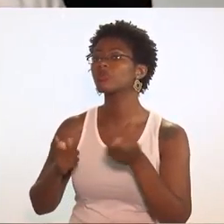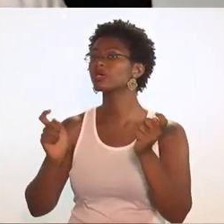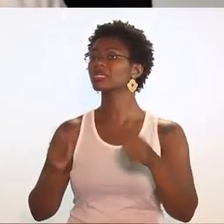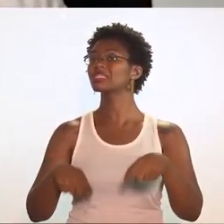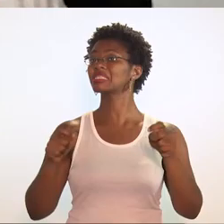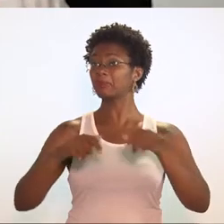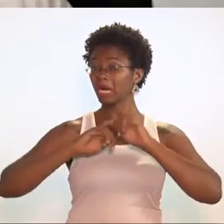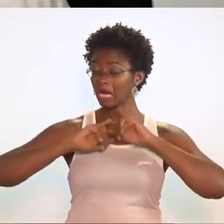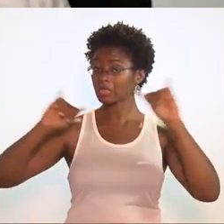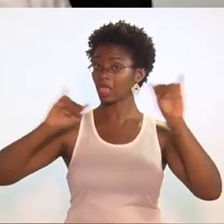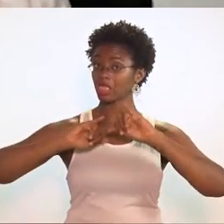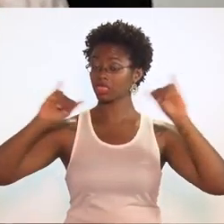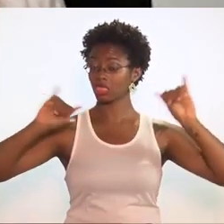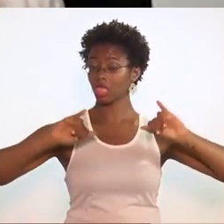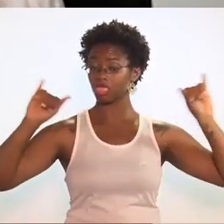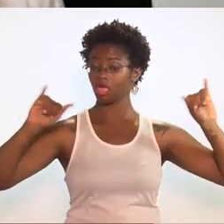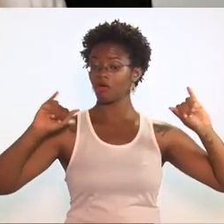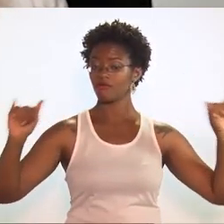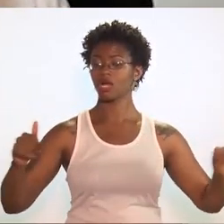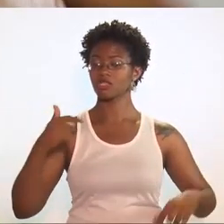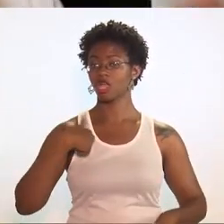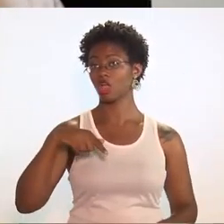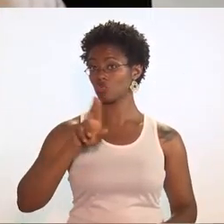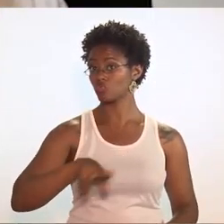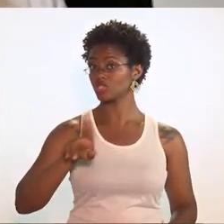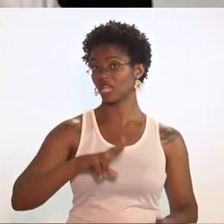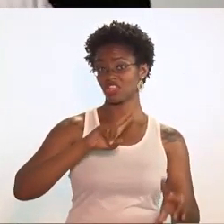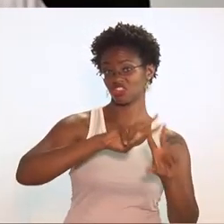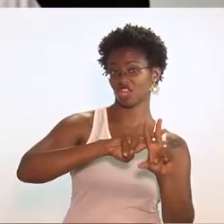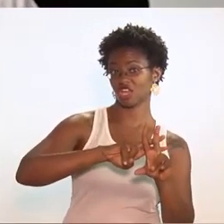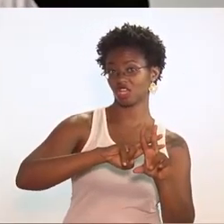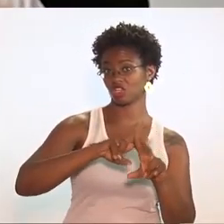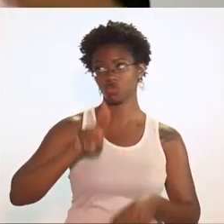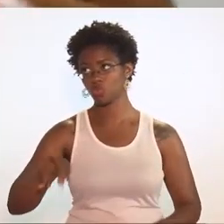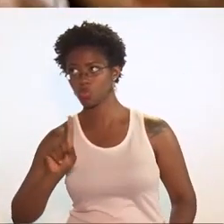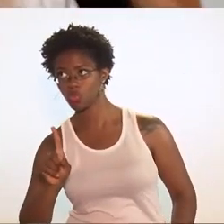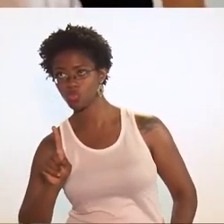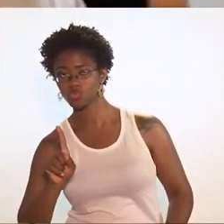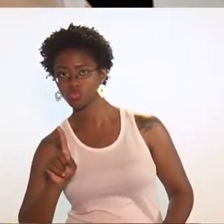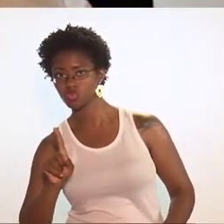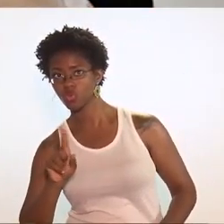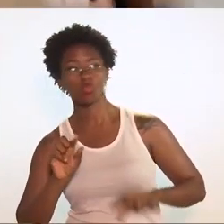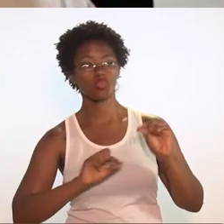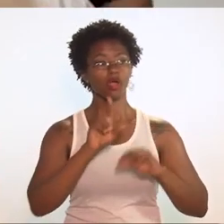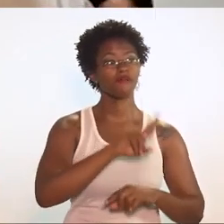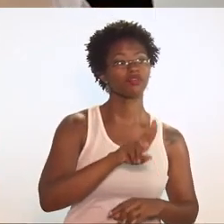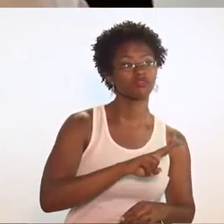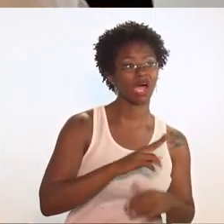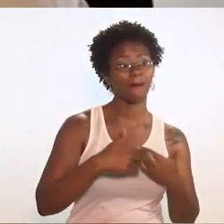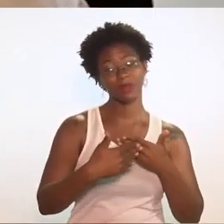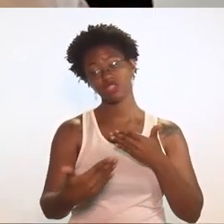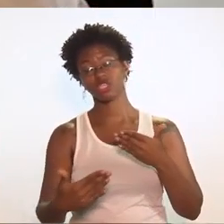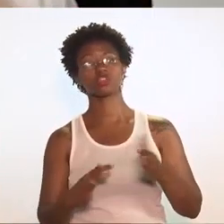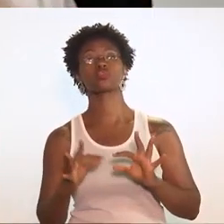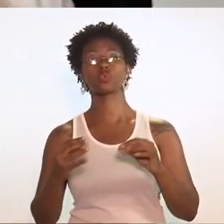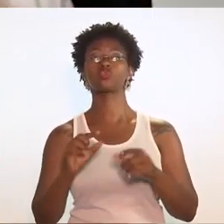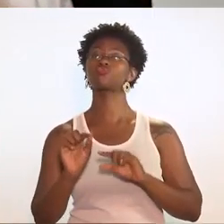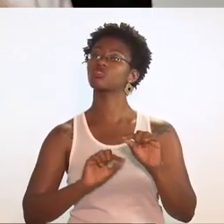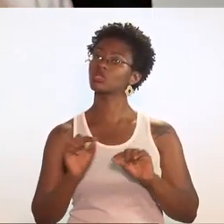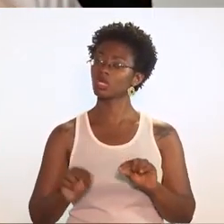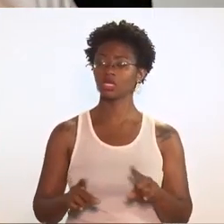para ter algum lucro, né? O que eu preciso fazer para construir uma clientela? Ponto. Aí